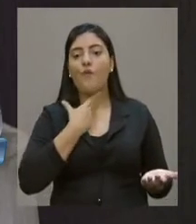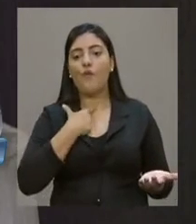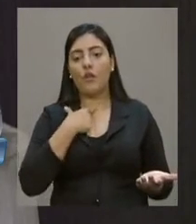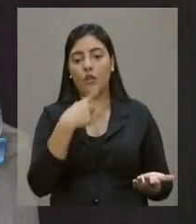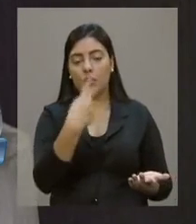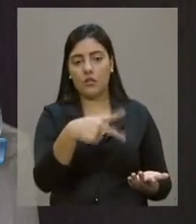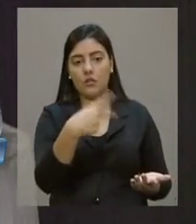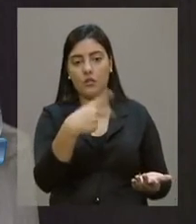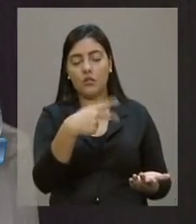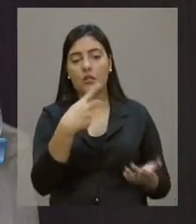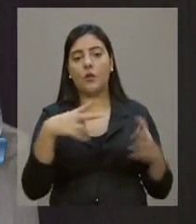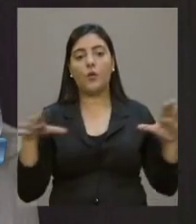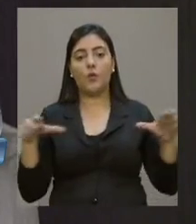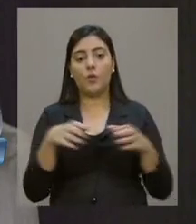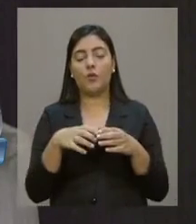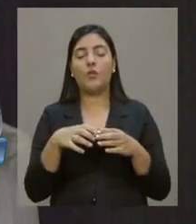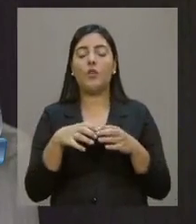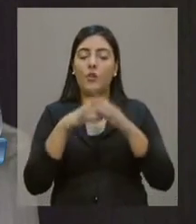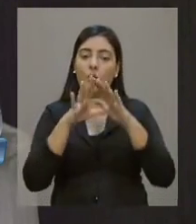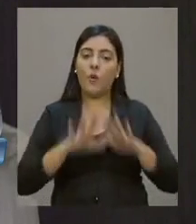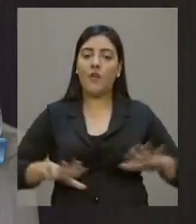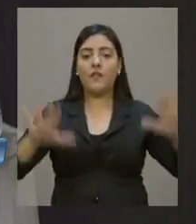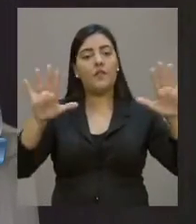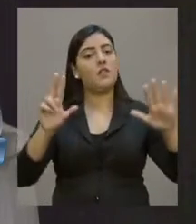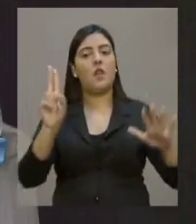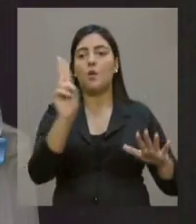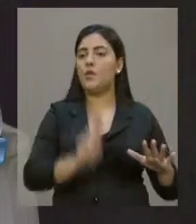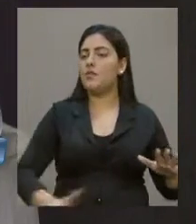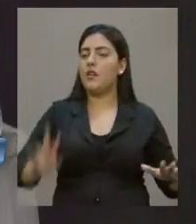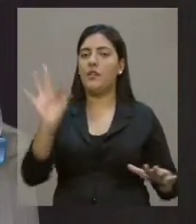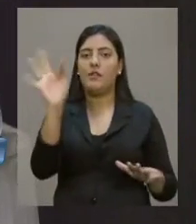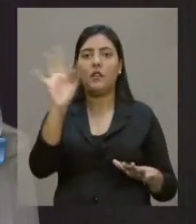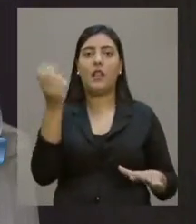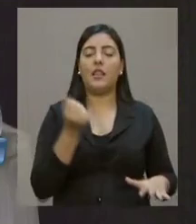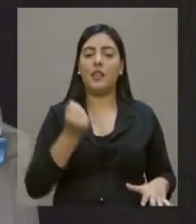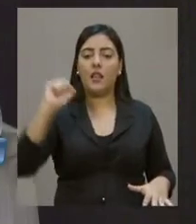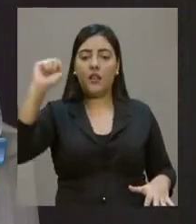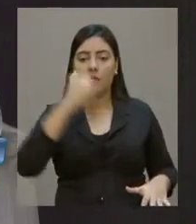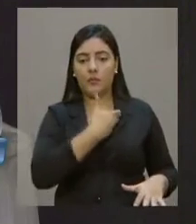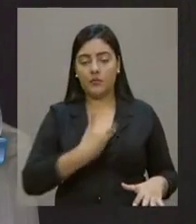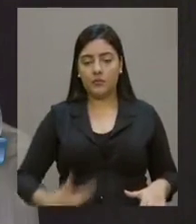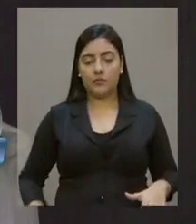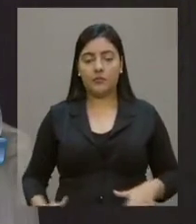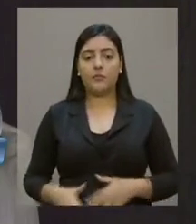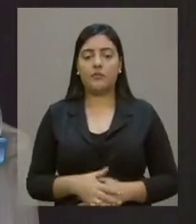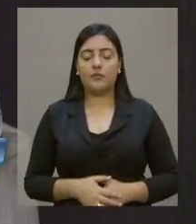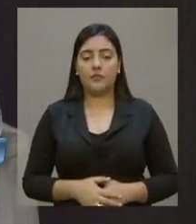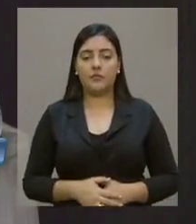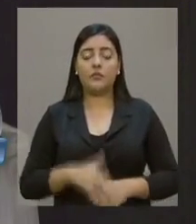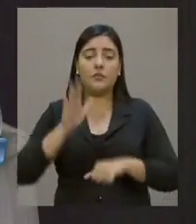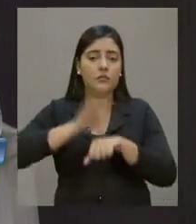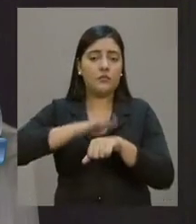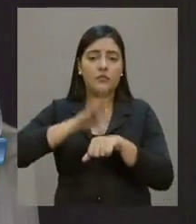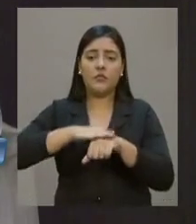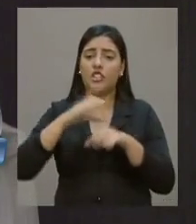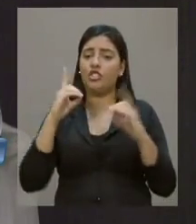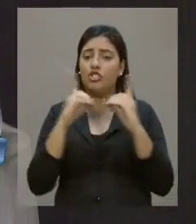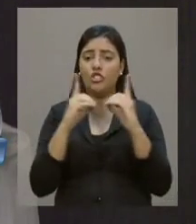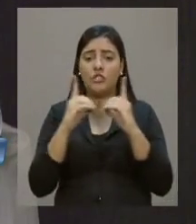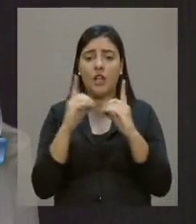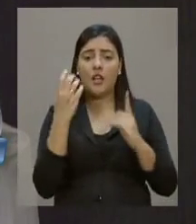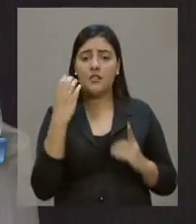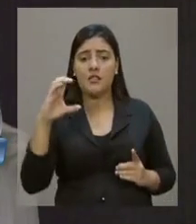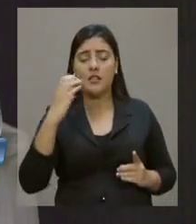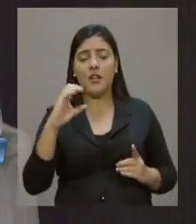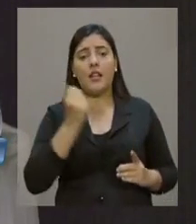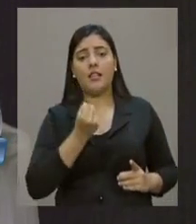vontade majoritária da comunidade universitária. Então, em defesa das universidades públicas brasileiras, em defesa da sua autonomia didático-científica, em